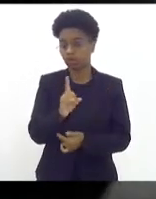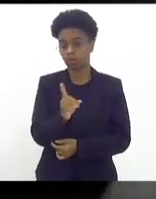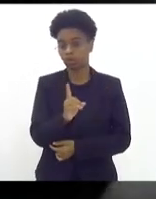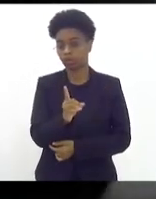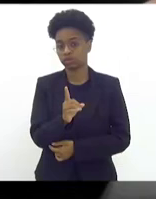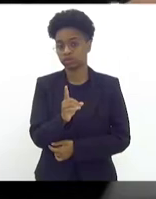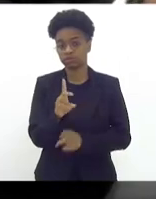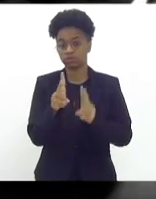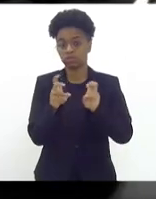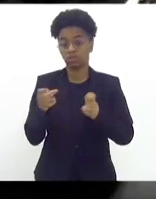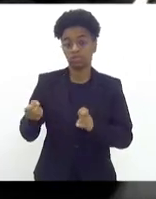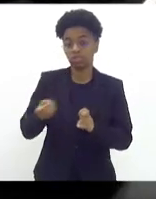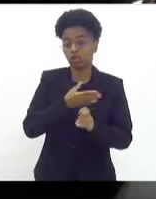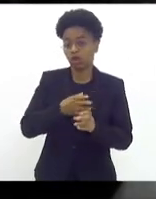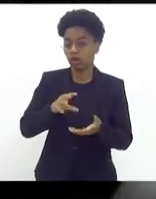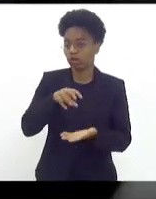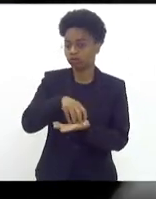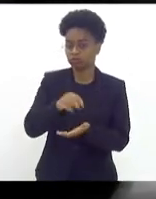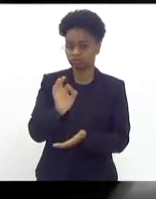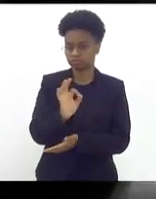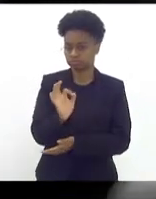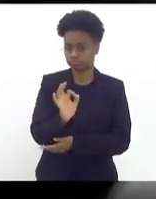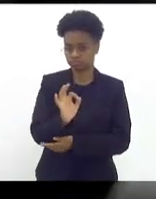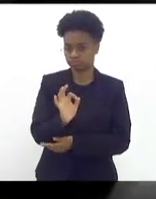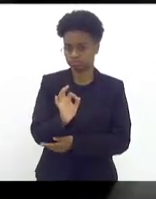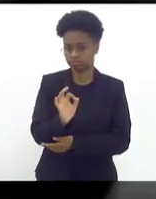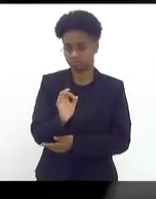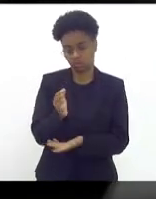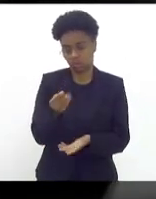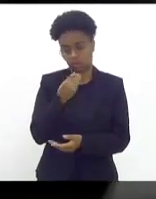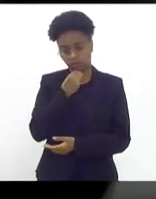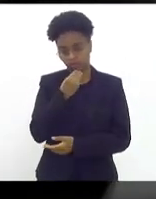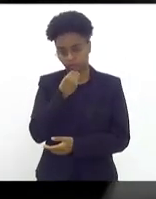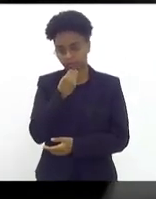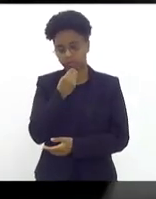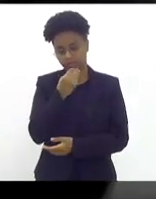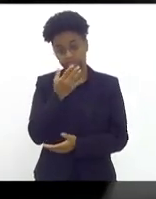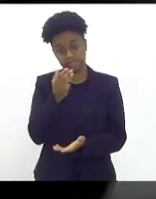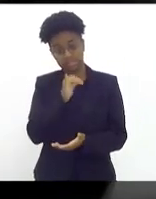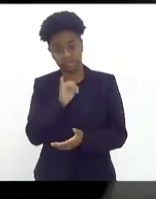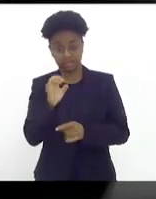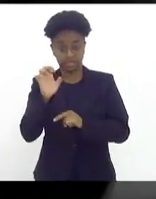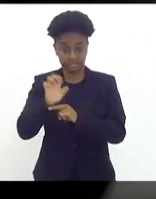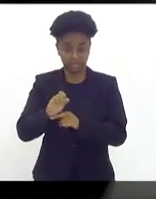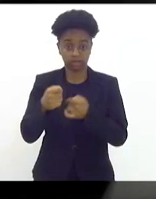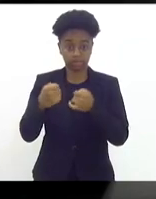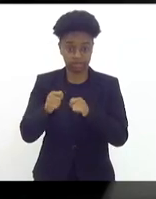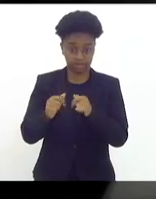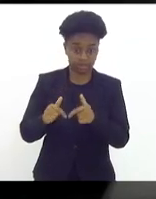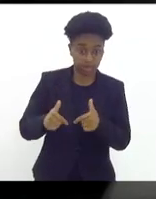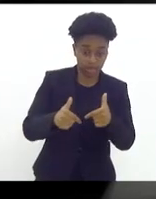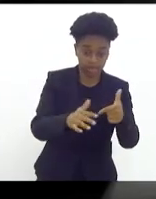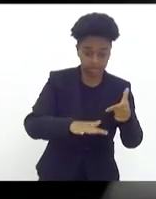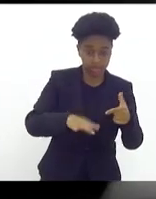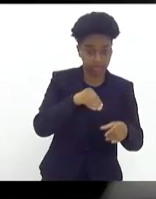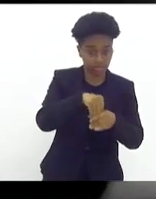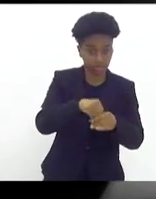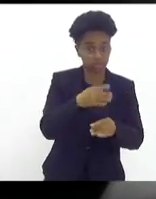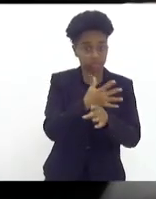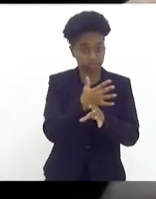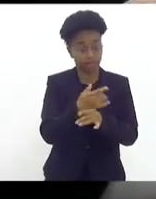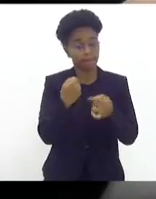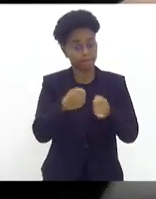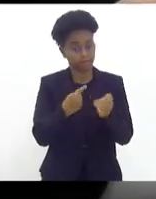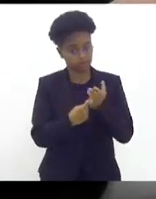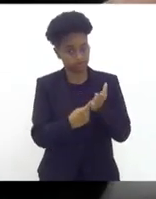em novas unidades, não é? Porque, sem sombra de dúvida, o Estado, para entrar no quintal dos municípios, depende de convênio, não